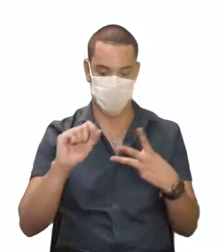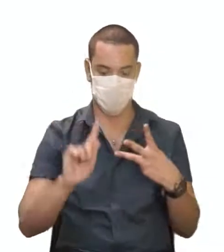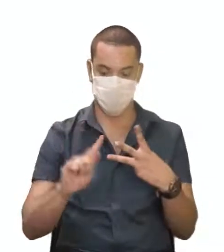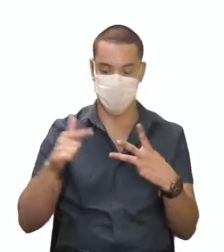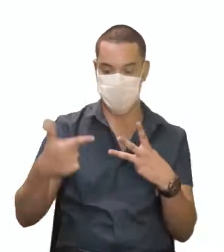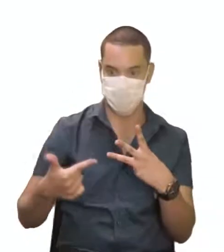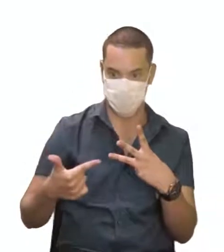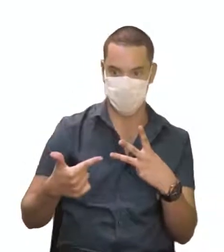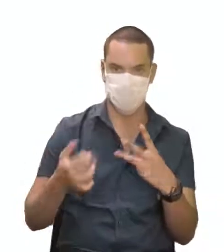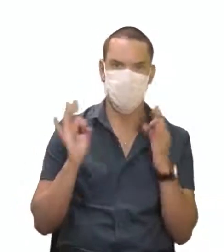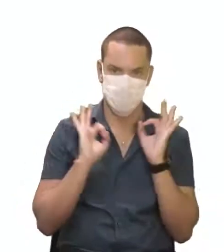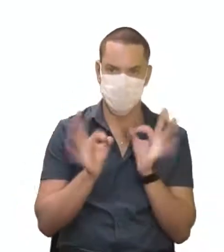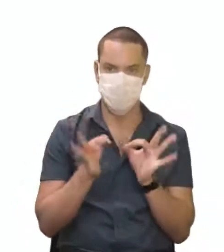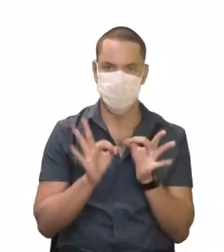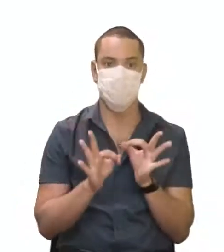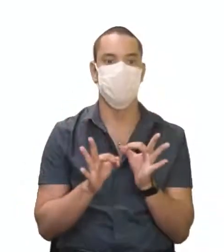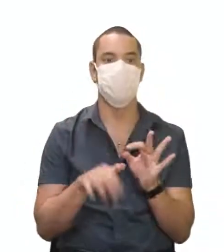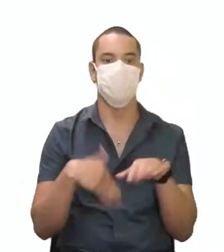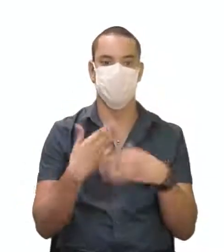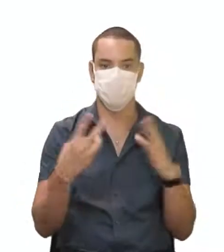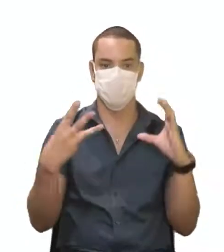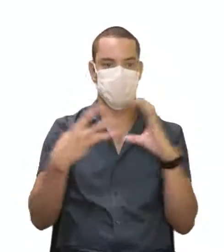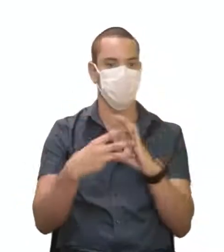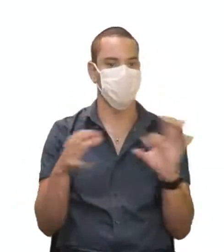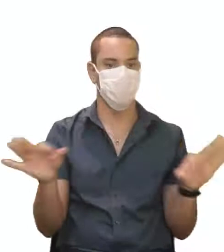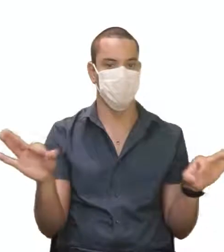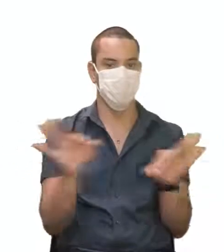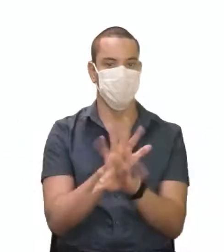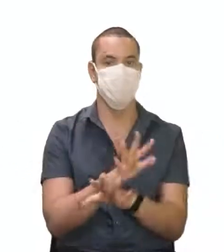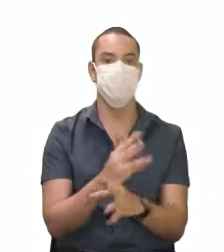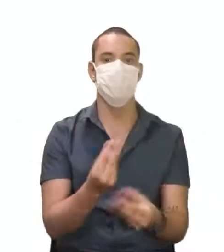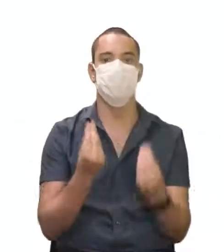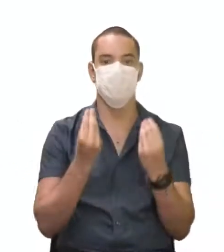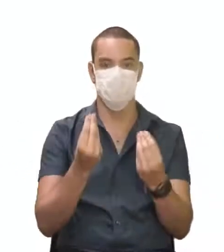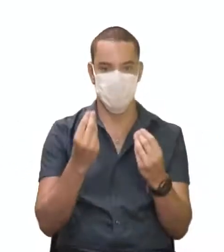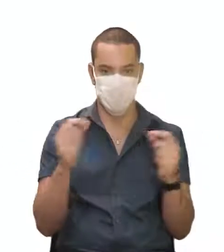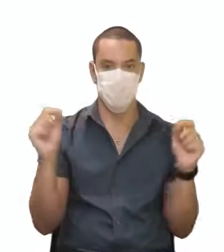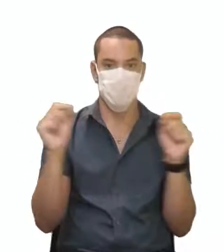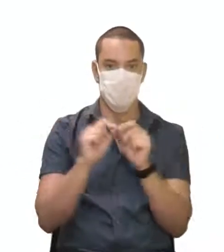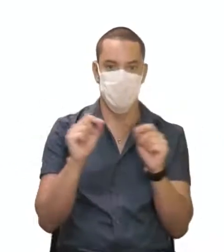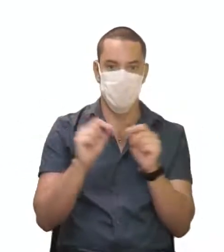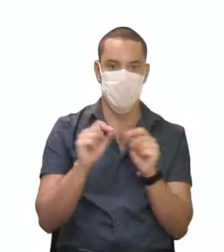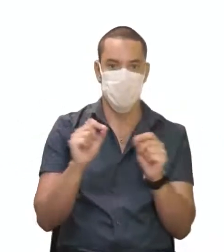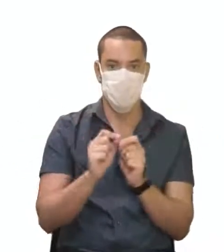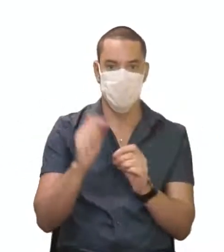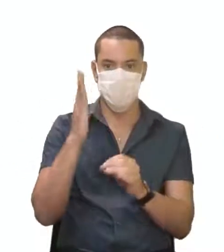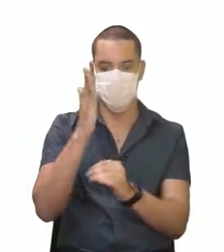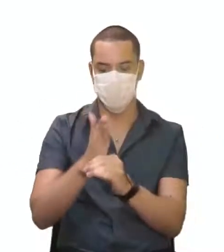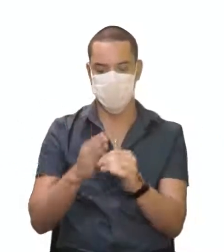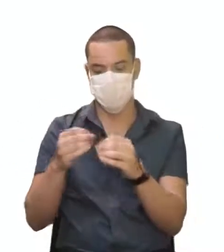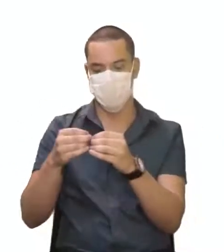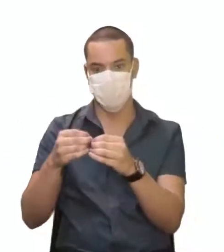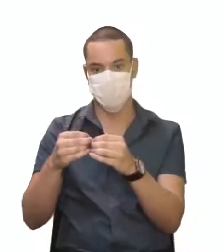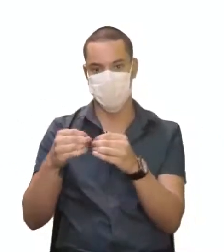G2. Perfeito? Aí a célula está preparada de novo para quê, prof? Para realizar ou mitose,